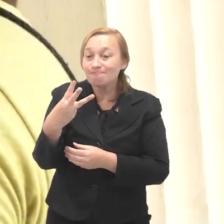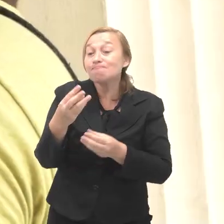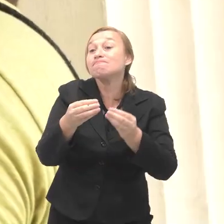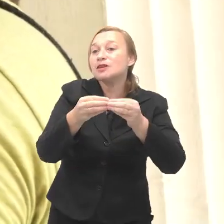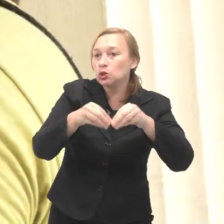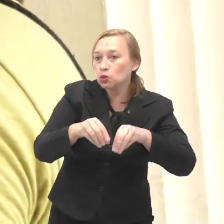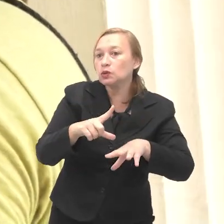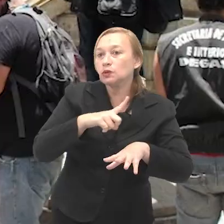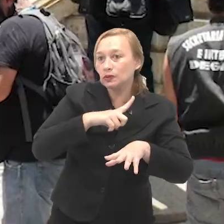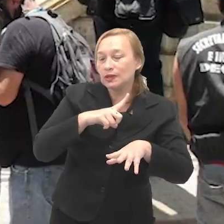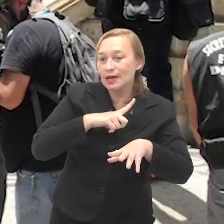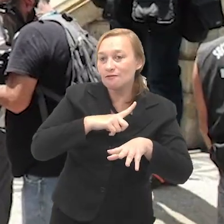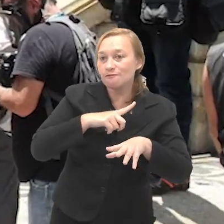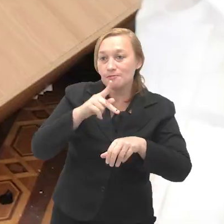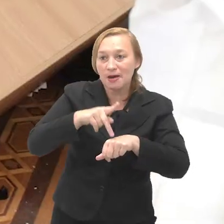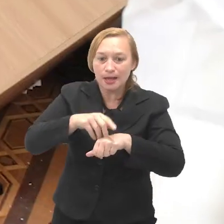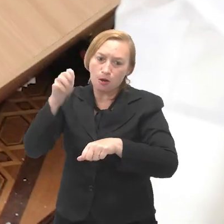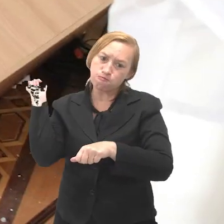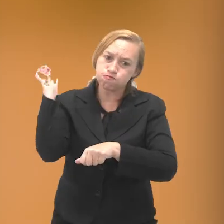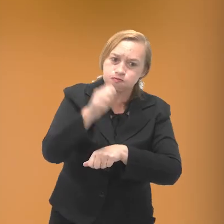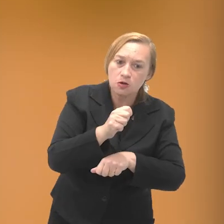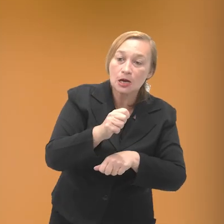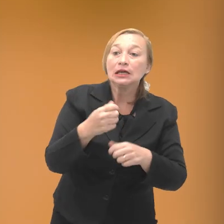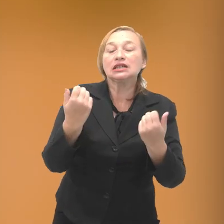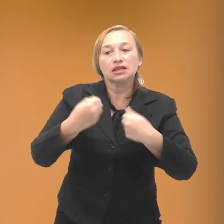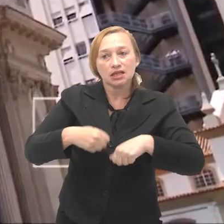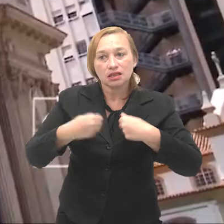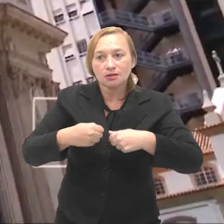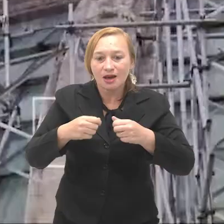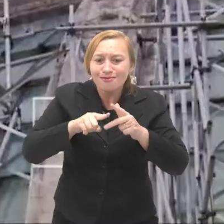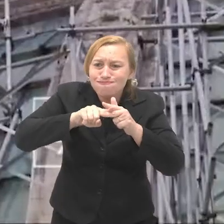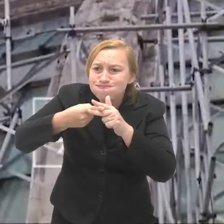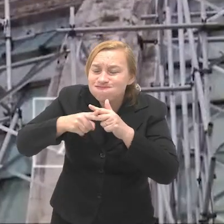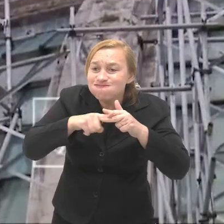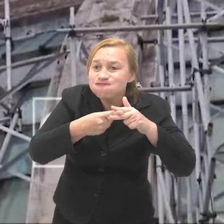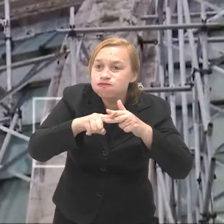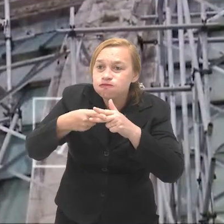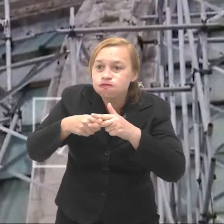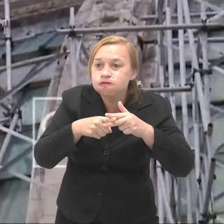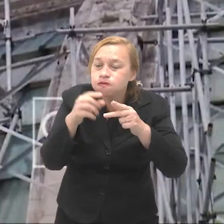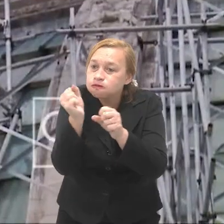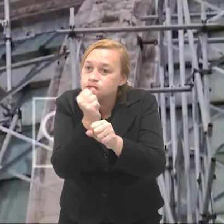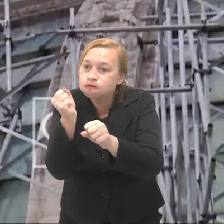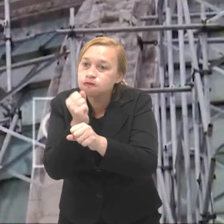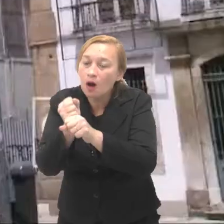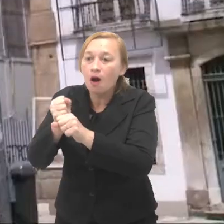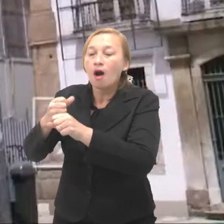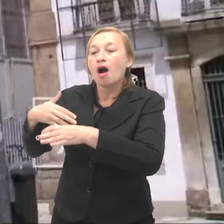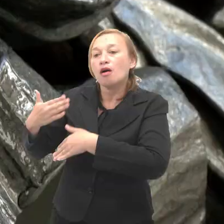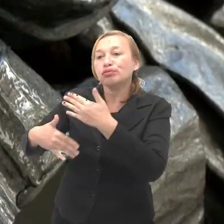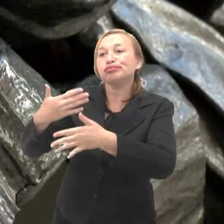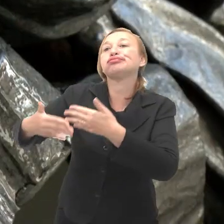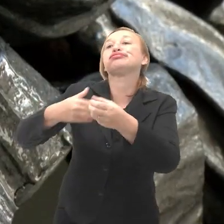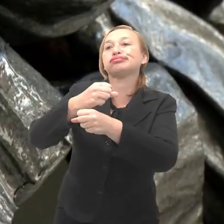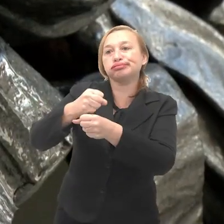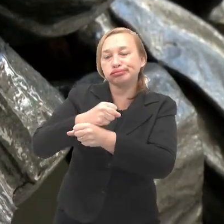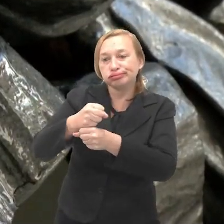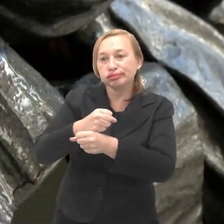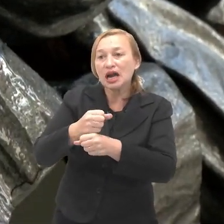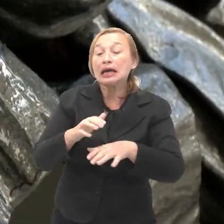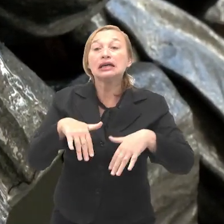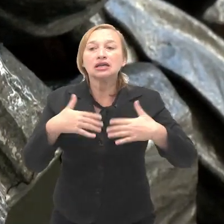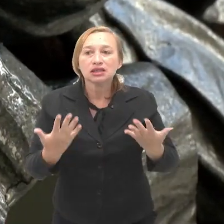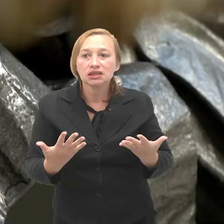do tempo e também das ações dos homens. Daí a necessidade de reformas e restaurações ao longo